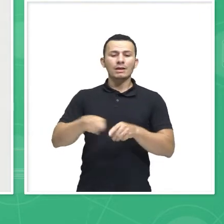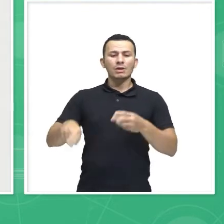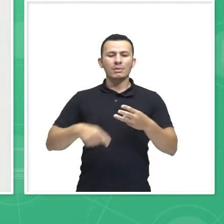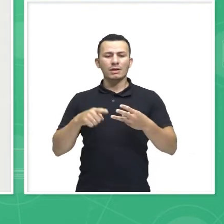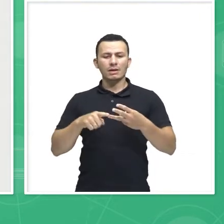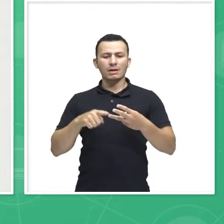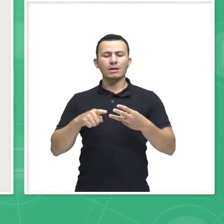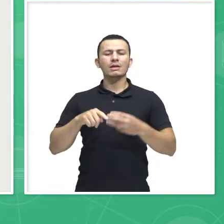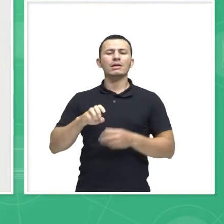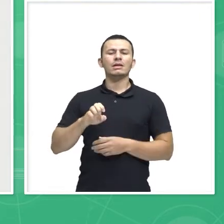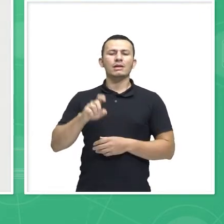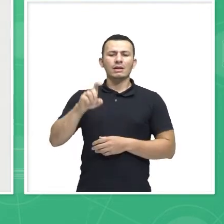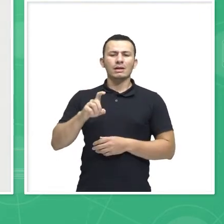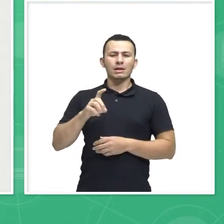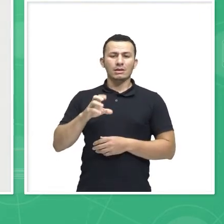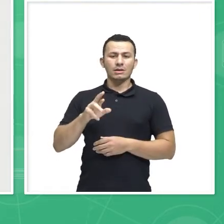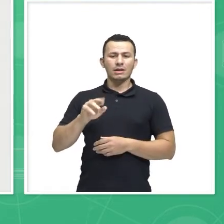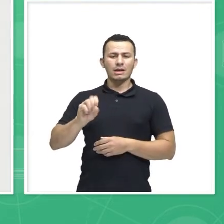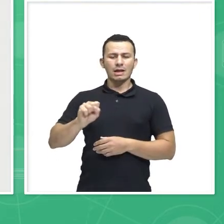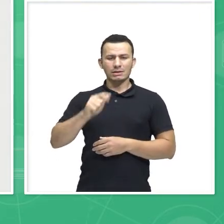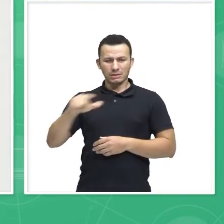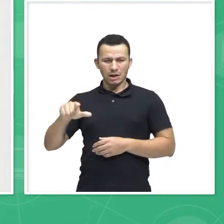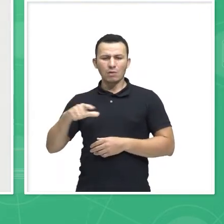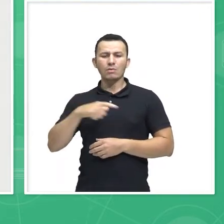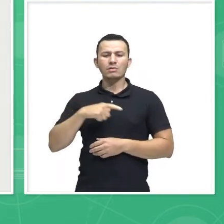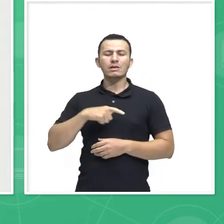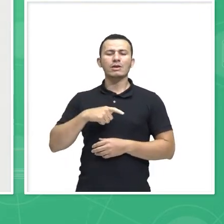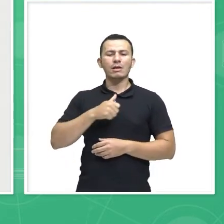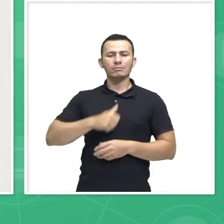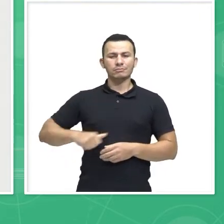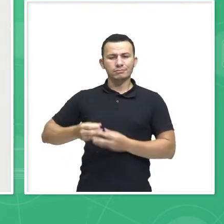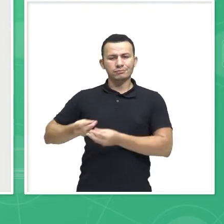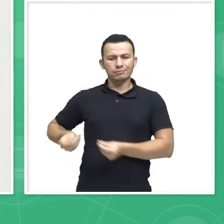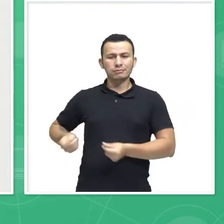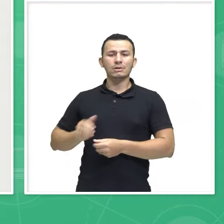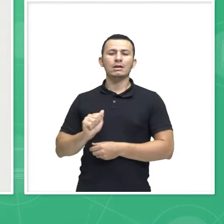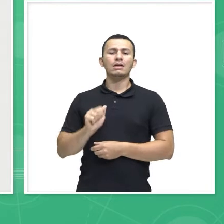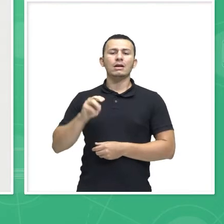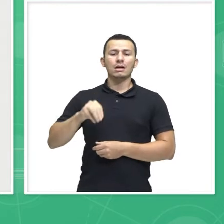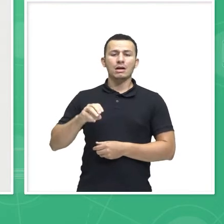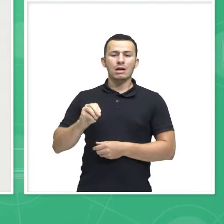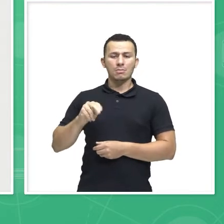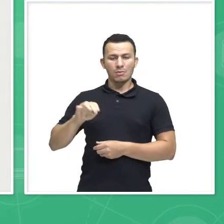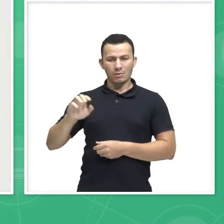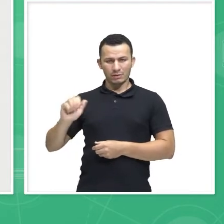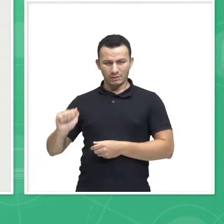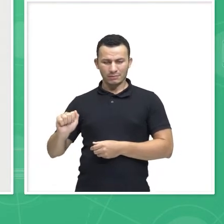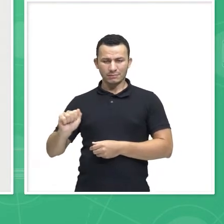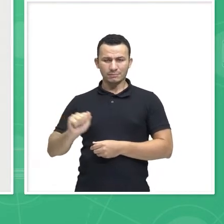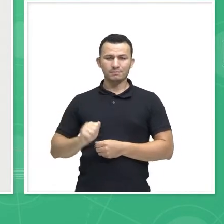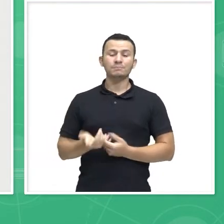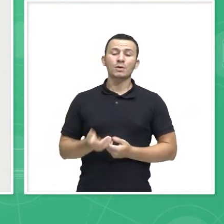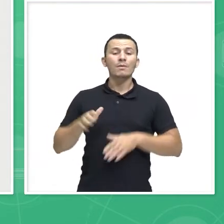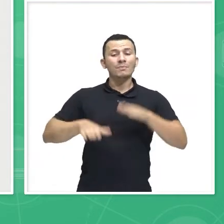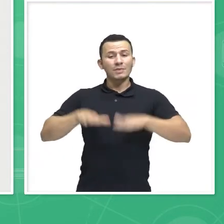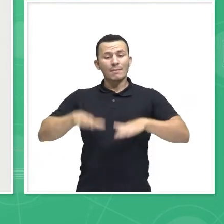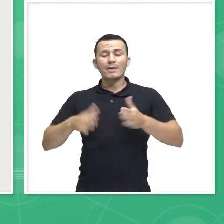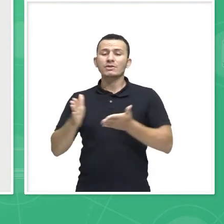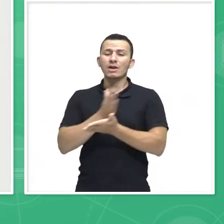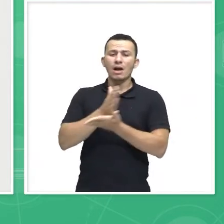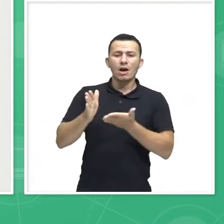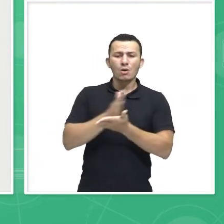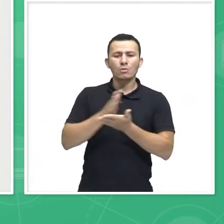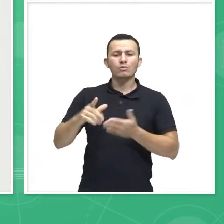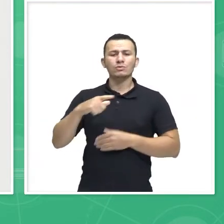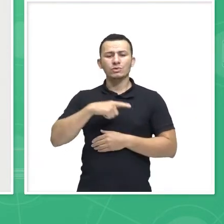vai ser em forma de amônia certo com base na presença ou ausência de maxilas a